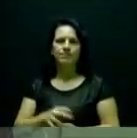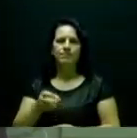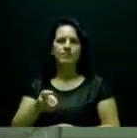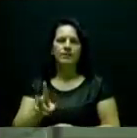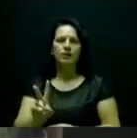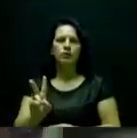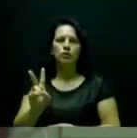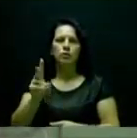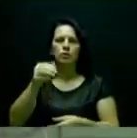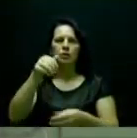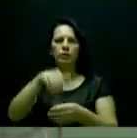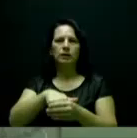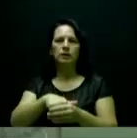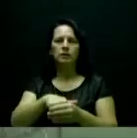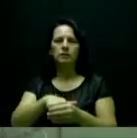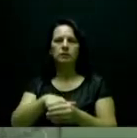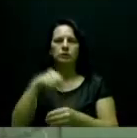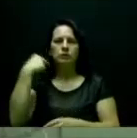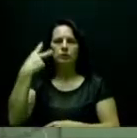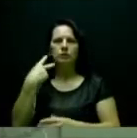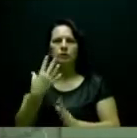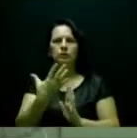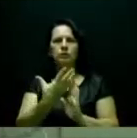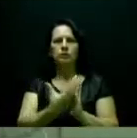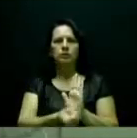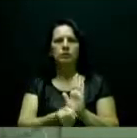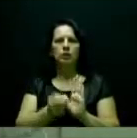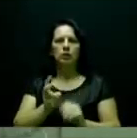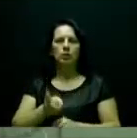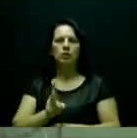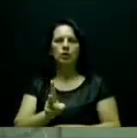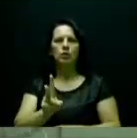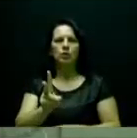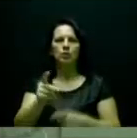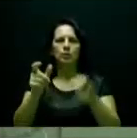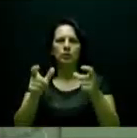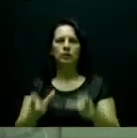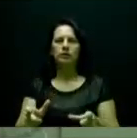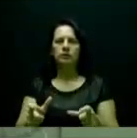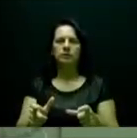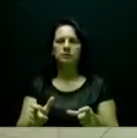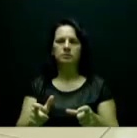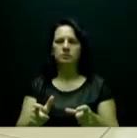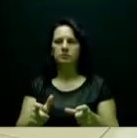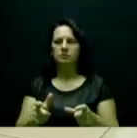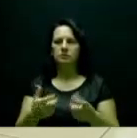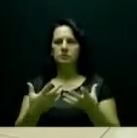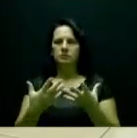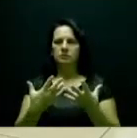Continua em votação. Os vereadores que forem pela aprovação permaneçam como se encontram.